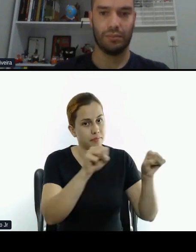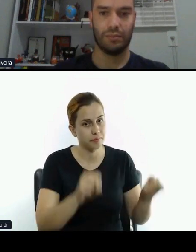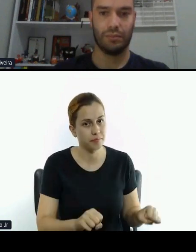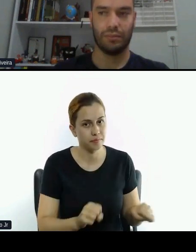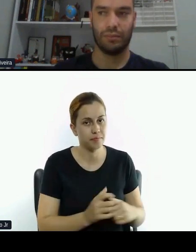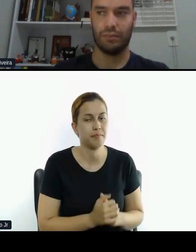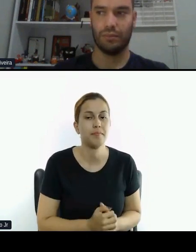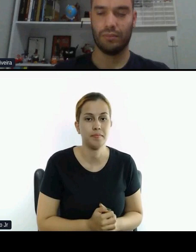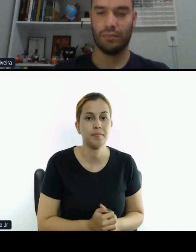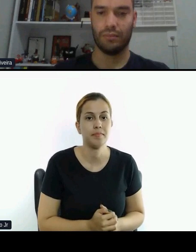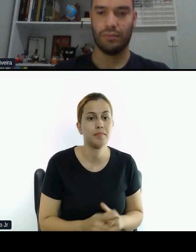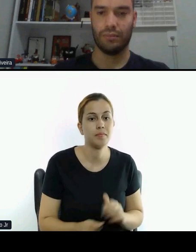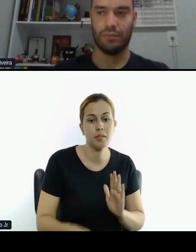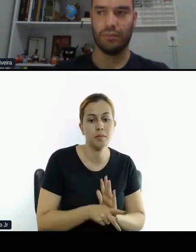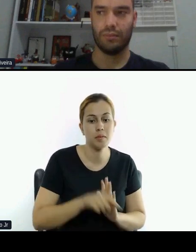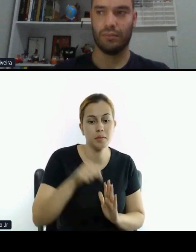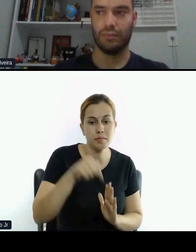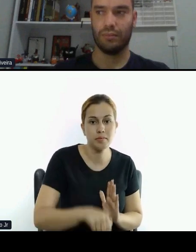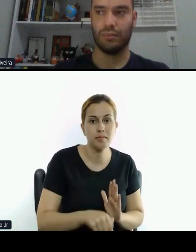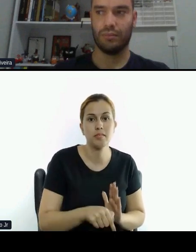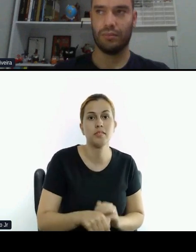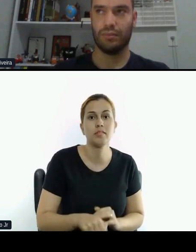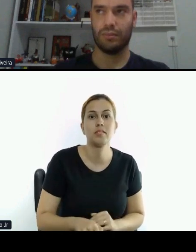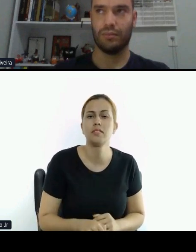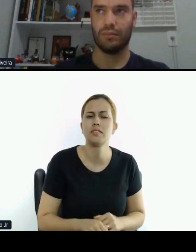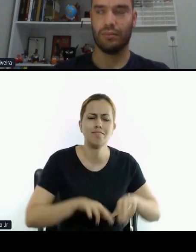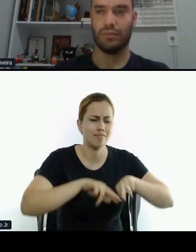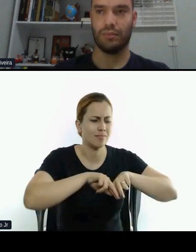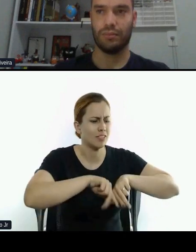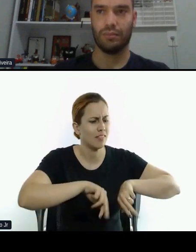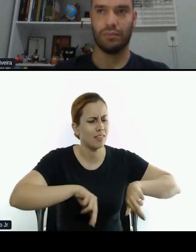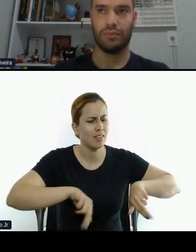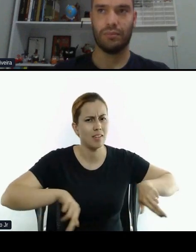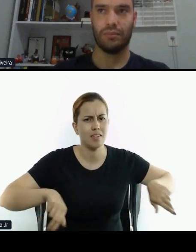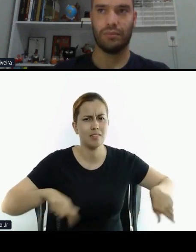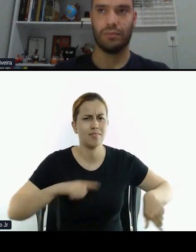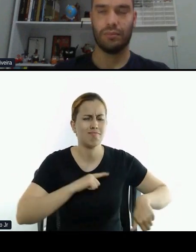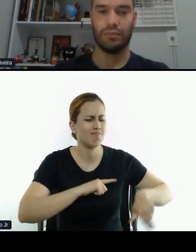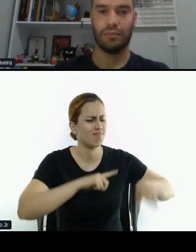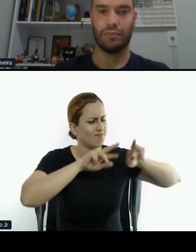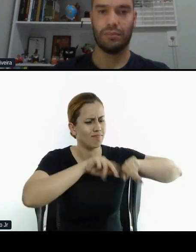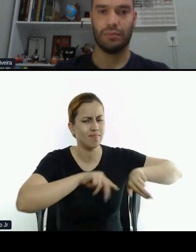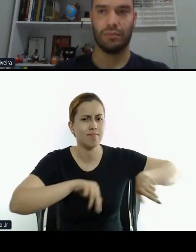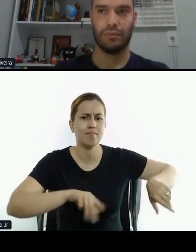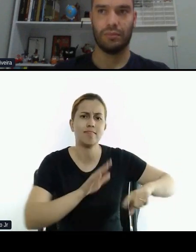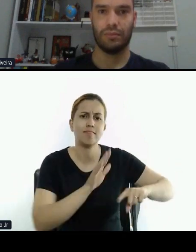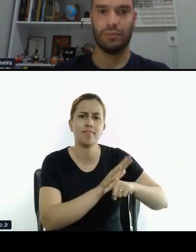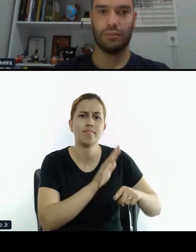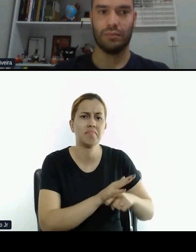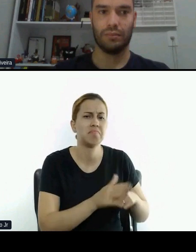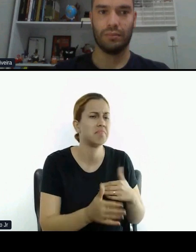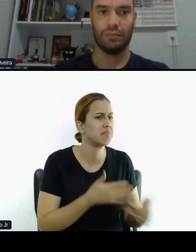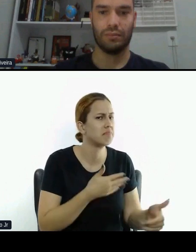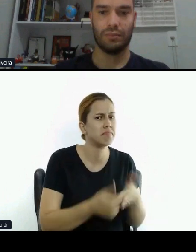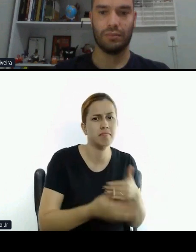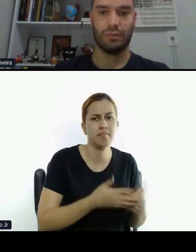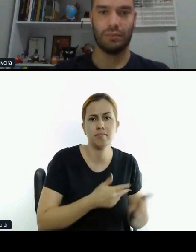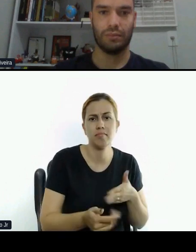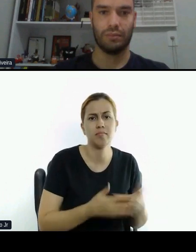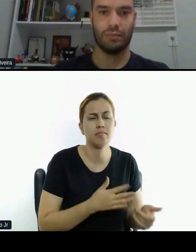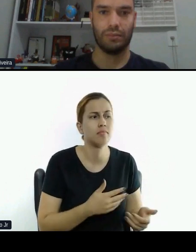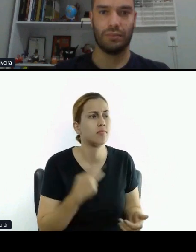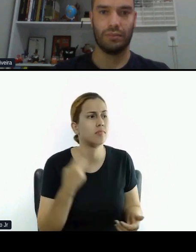nosso sistema que oferece uma série de recursos para que, tanto do ponto de vista